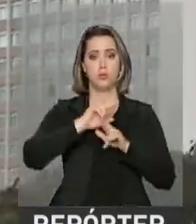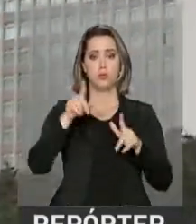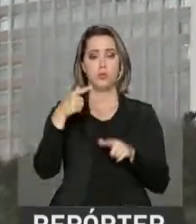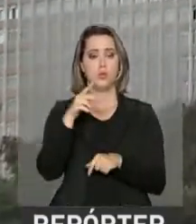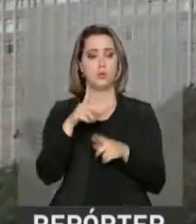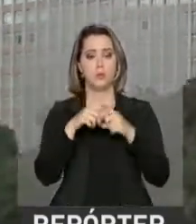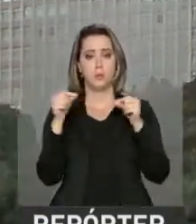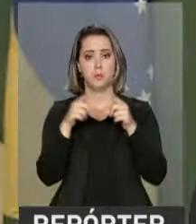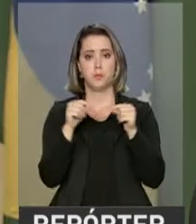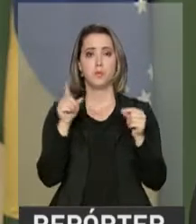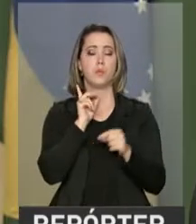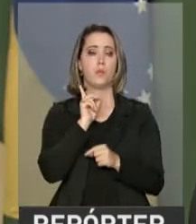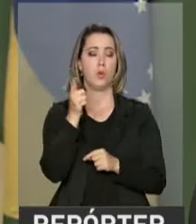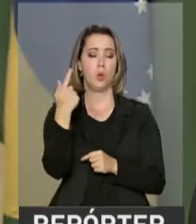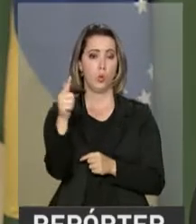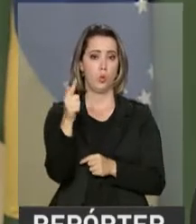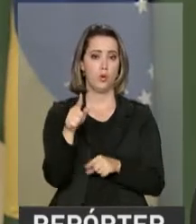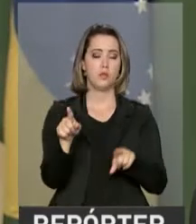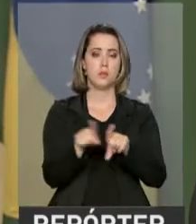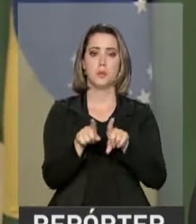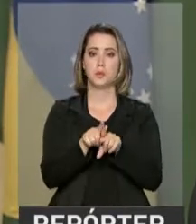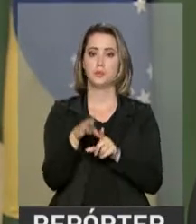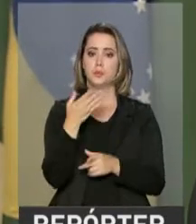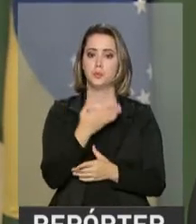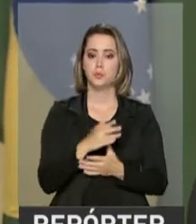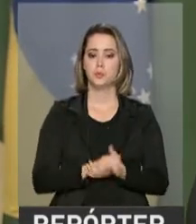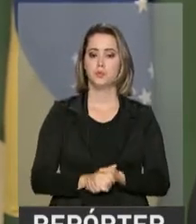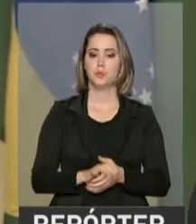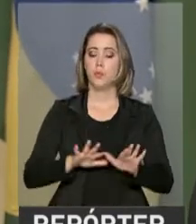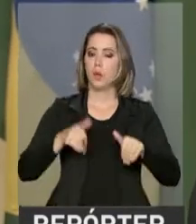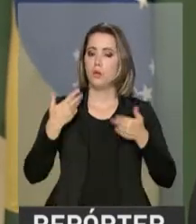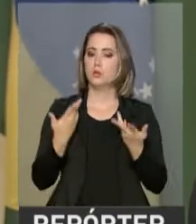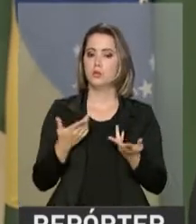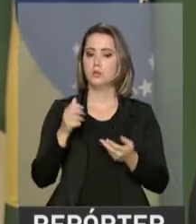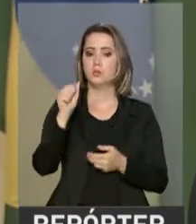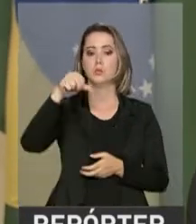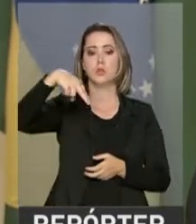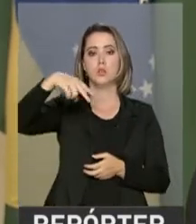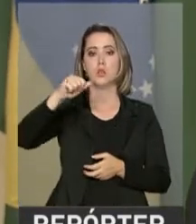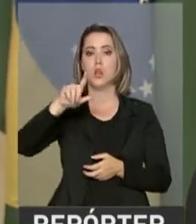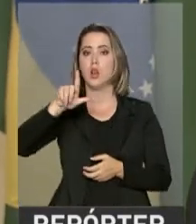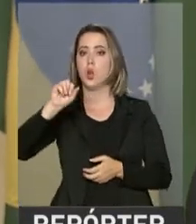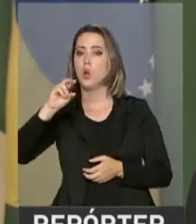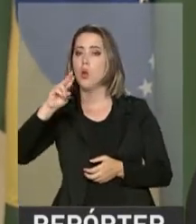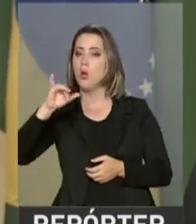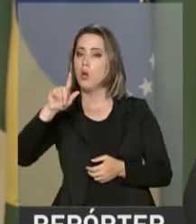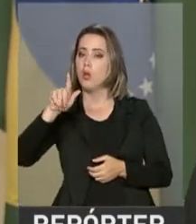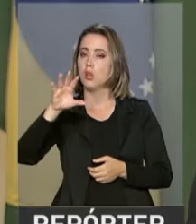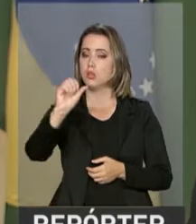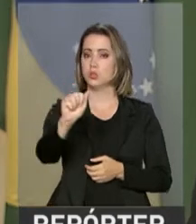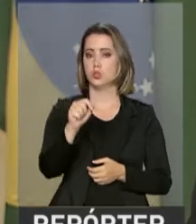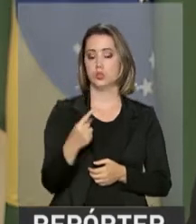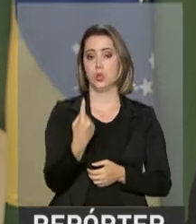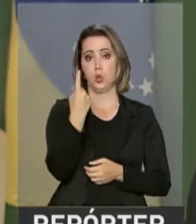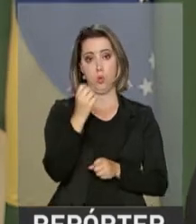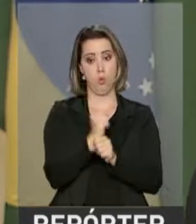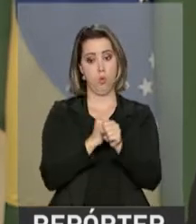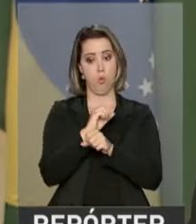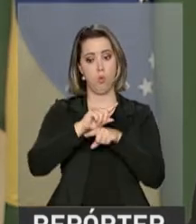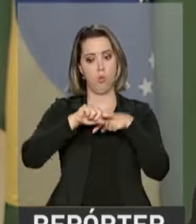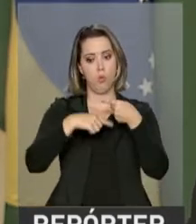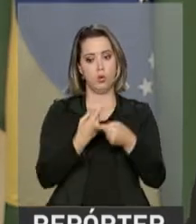em goiás à medida que a televisão nos próximos ligados cerca de um ano depois que é o prazo máximo que se tem para avaliar